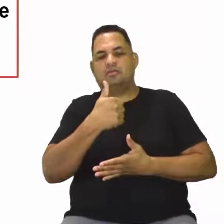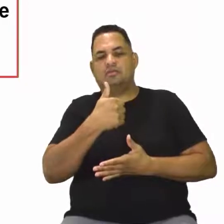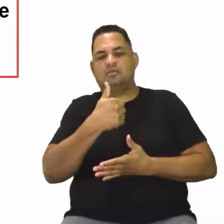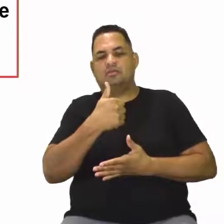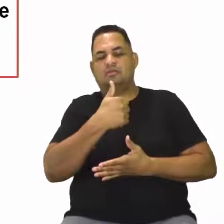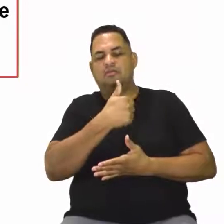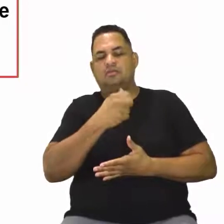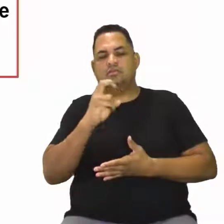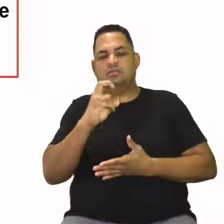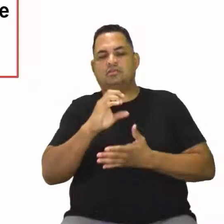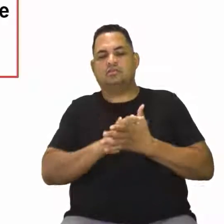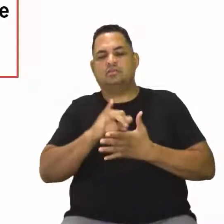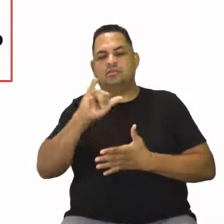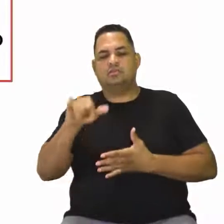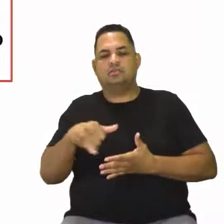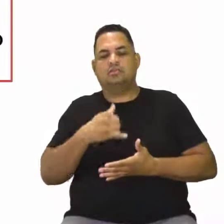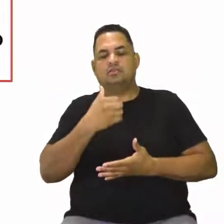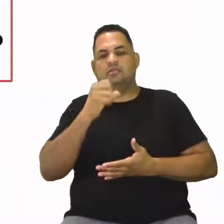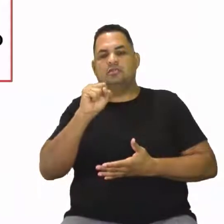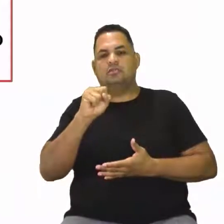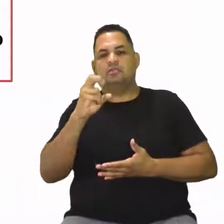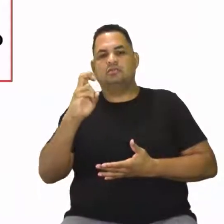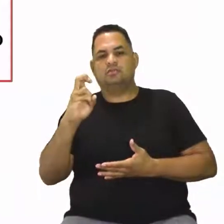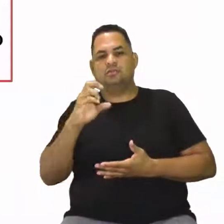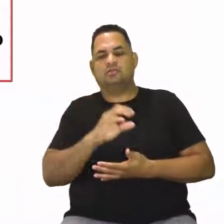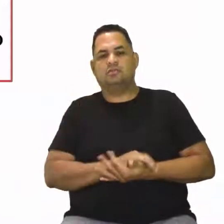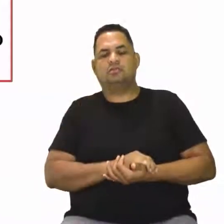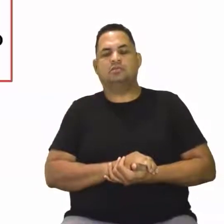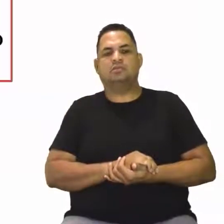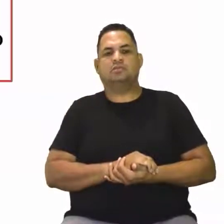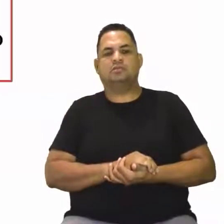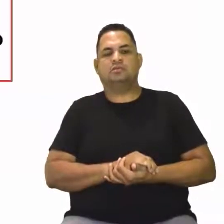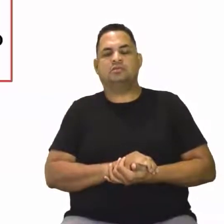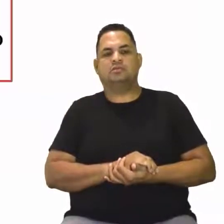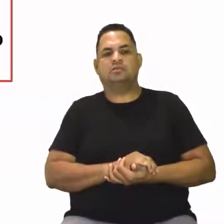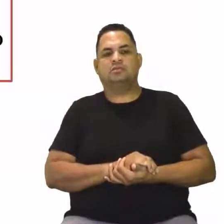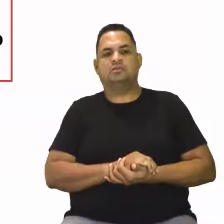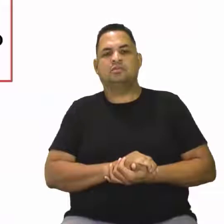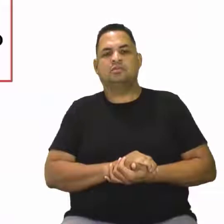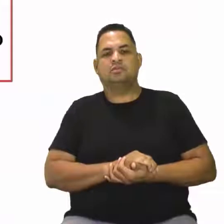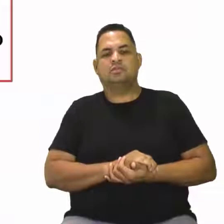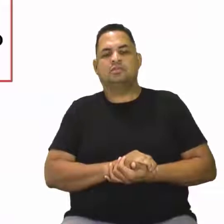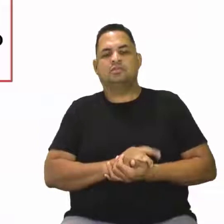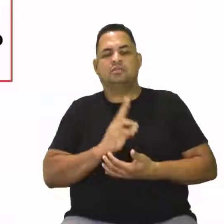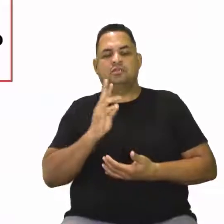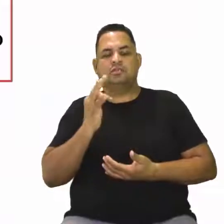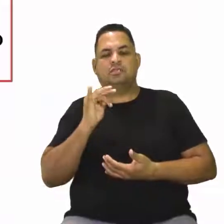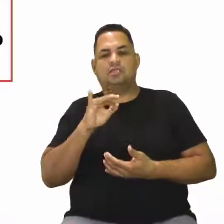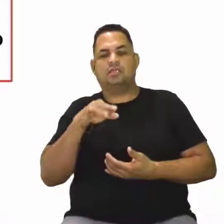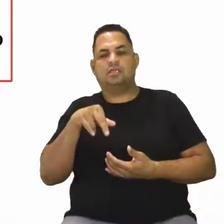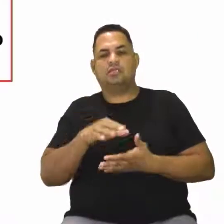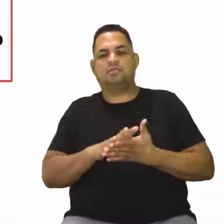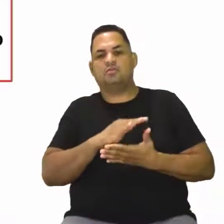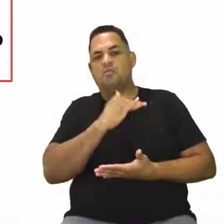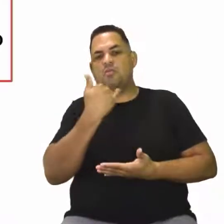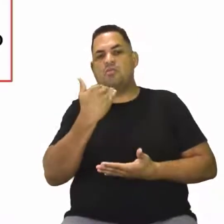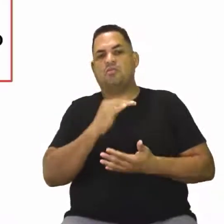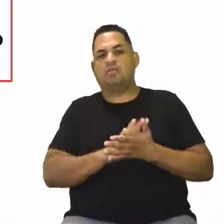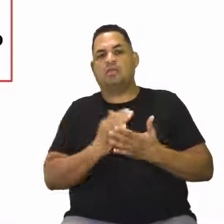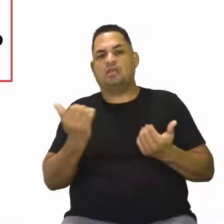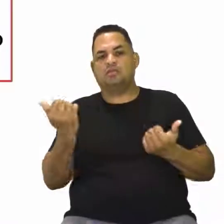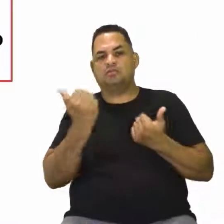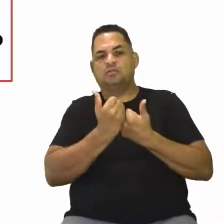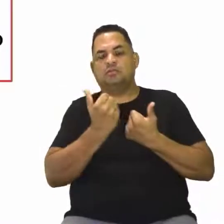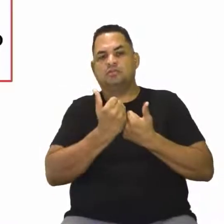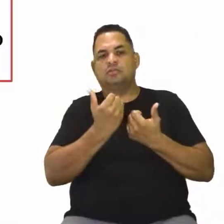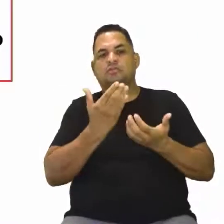de janeiro de 1985. Mas aí o doutor Tancredo morre, quem assume é o José Sarney, que